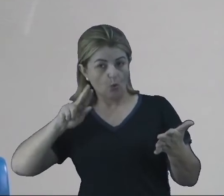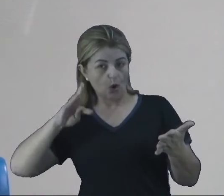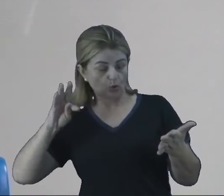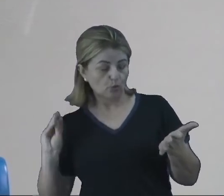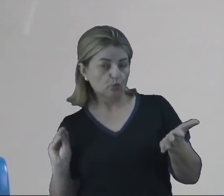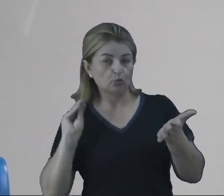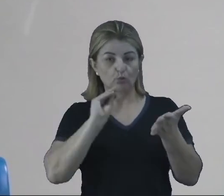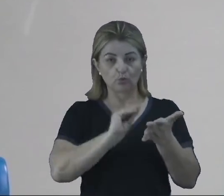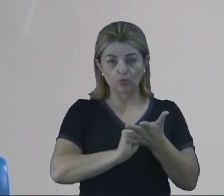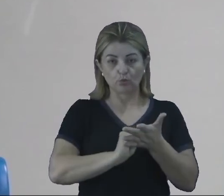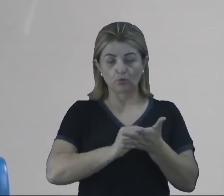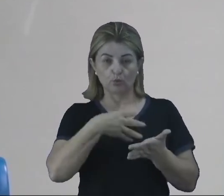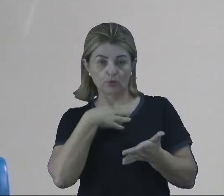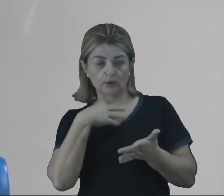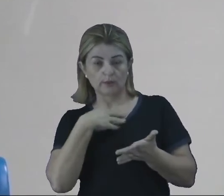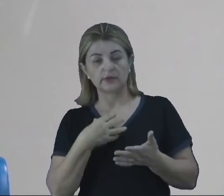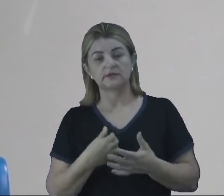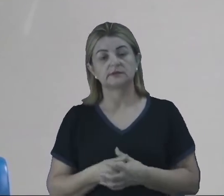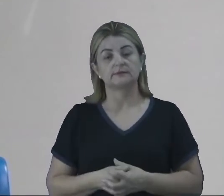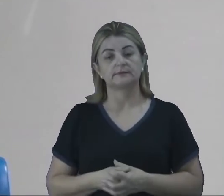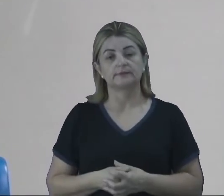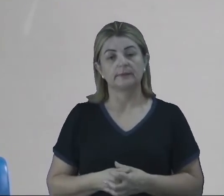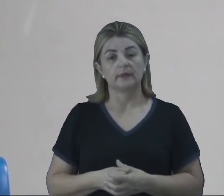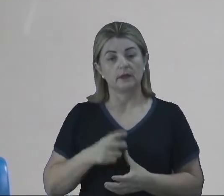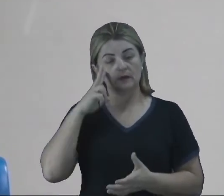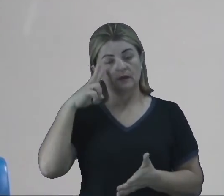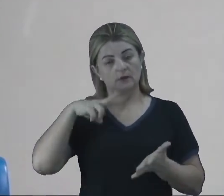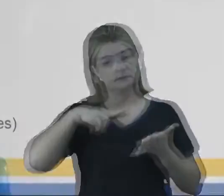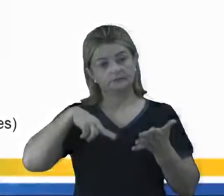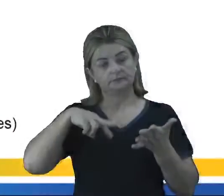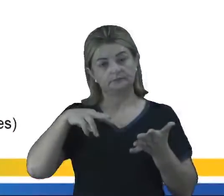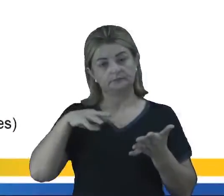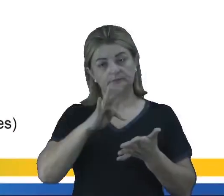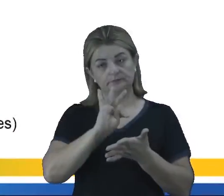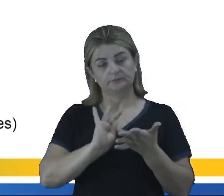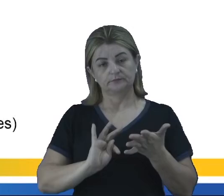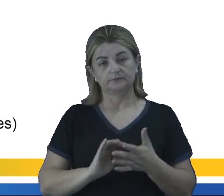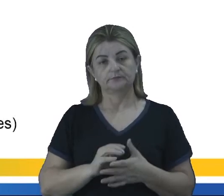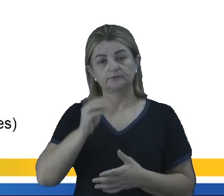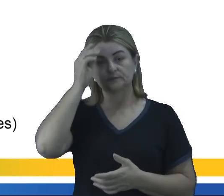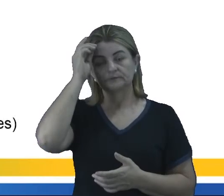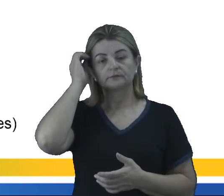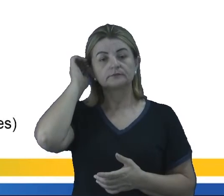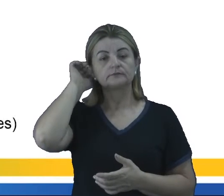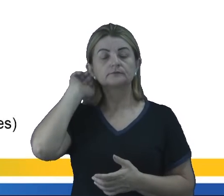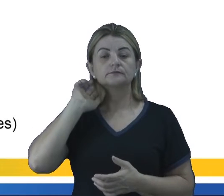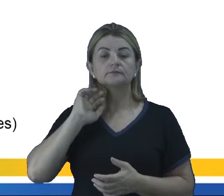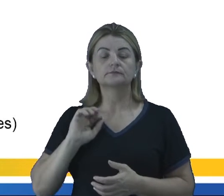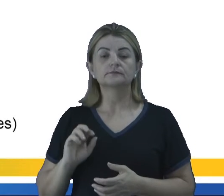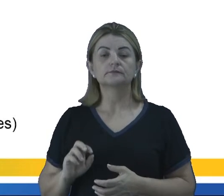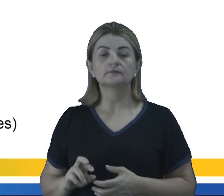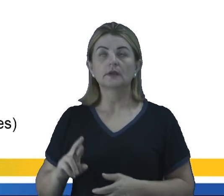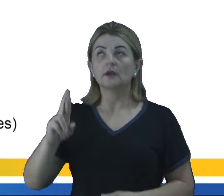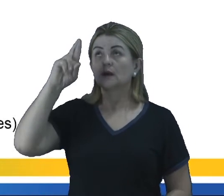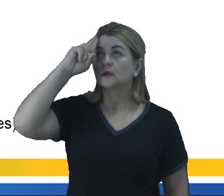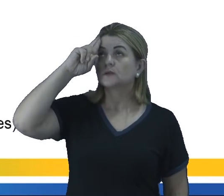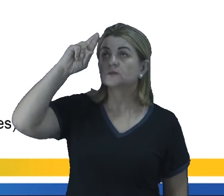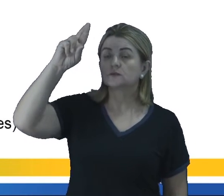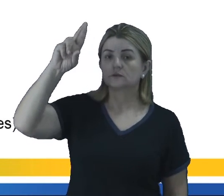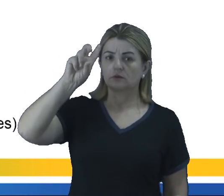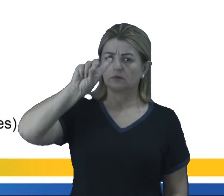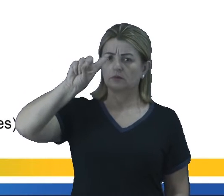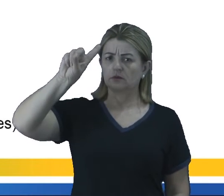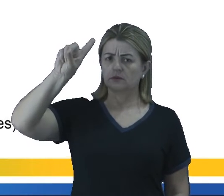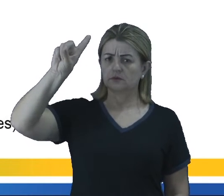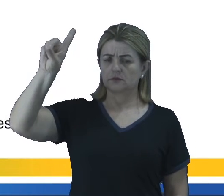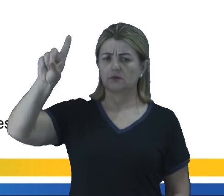há esse momento de mudança, esse momento de transformação, esse momento de luta aí dentro das